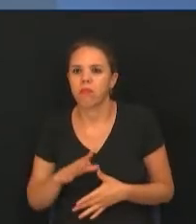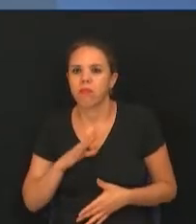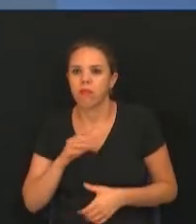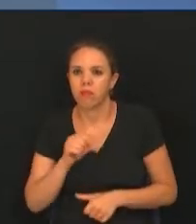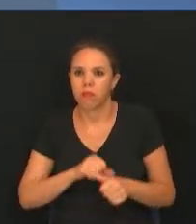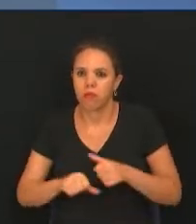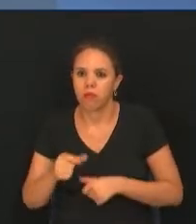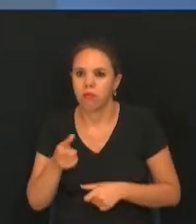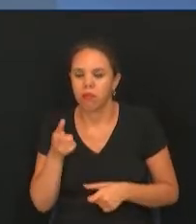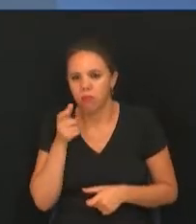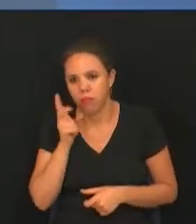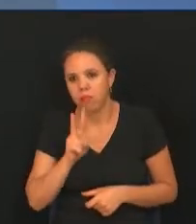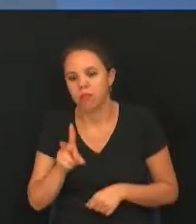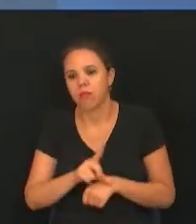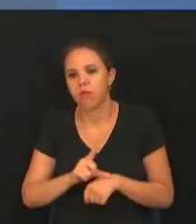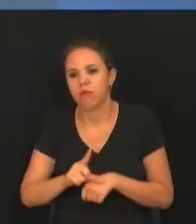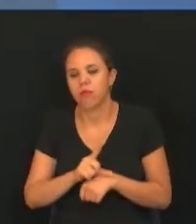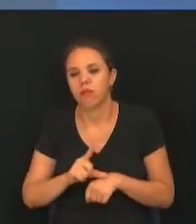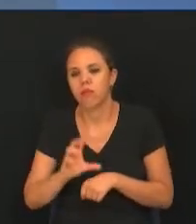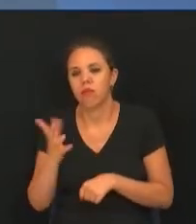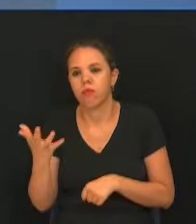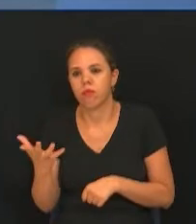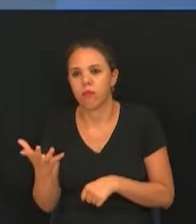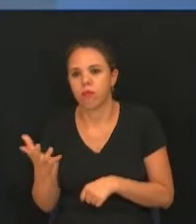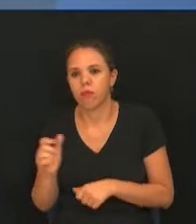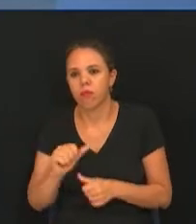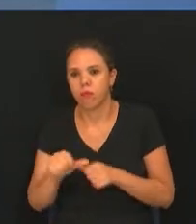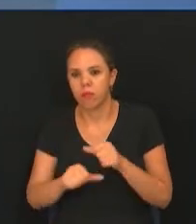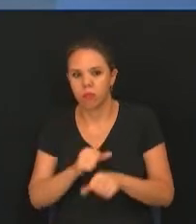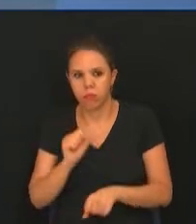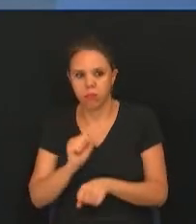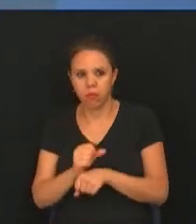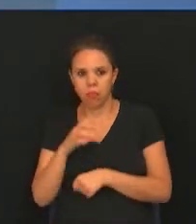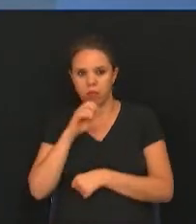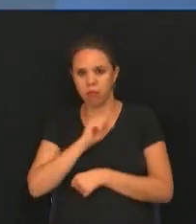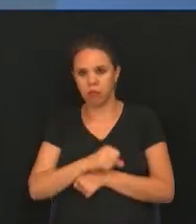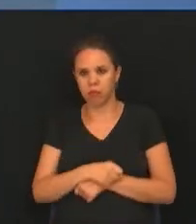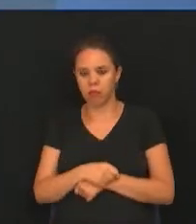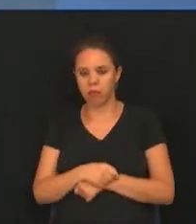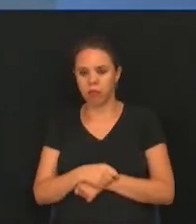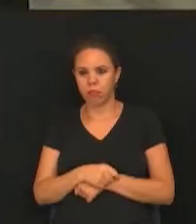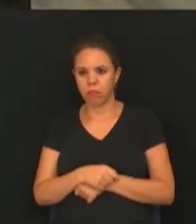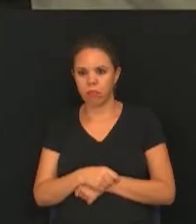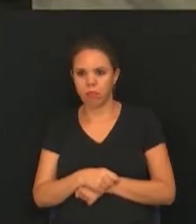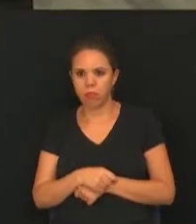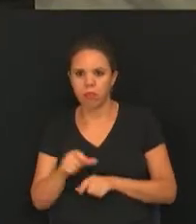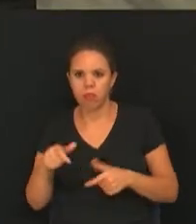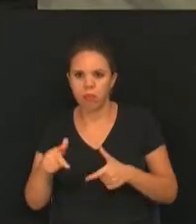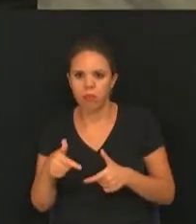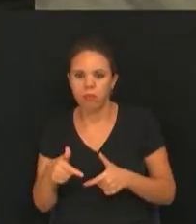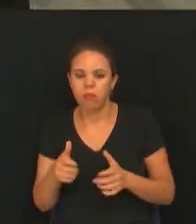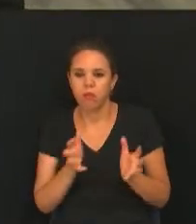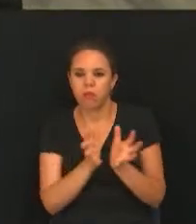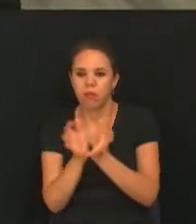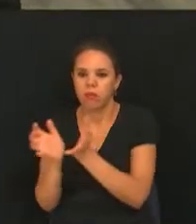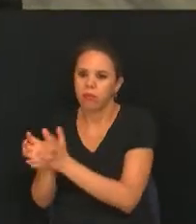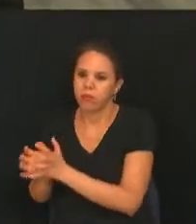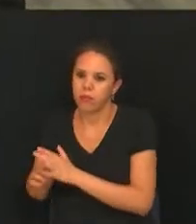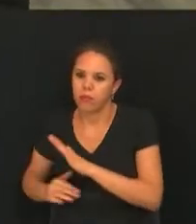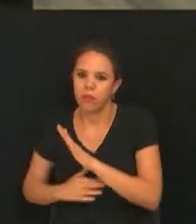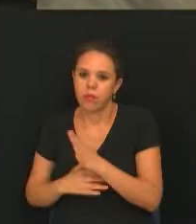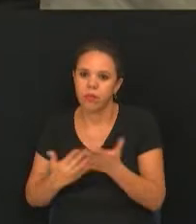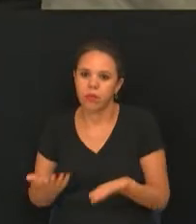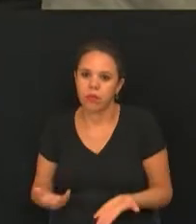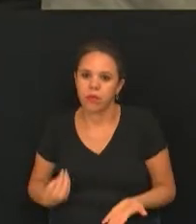rever sempre a legislação, porque as coisas vão ficando de forma obsoleta muito rápido. Bom, a gente falou aí o trabalho de algumas comissões aqui da casa, né, que o senhor vai estar